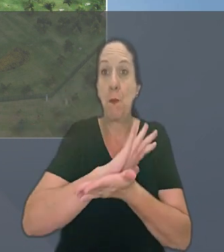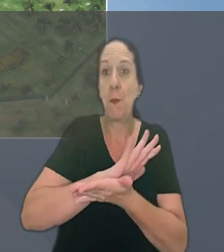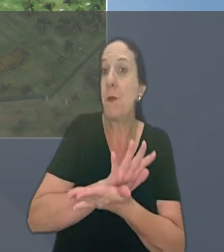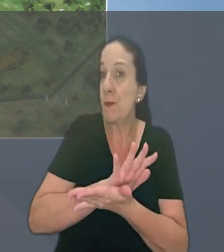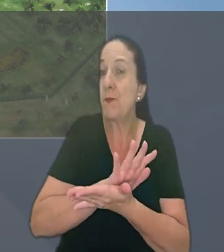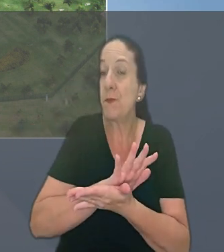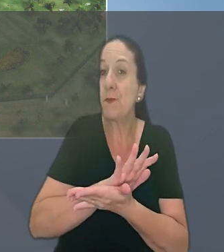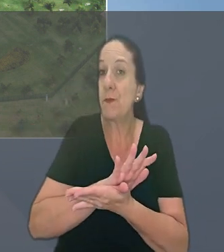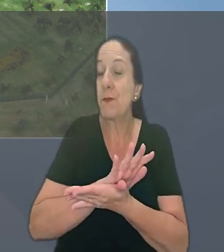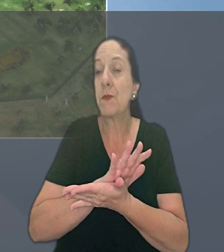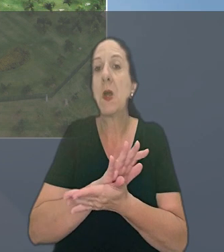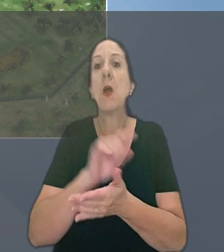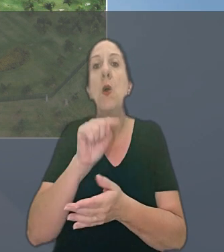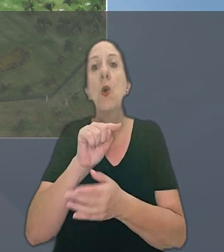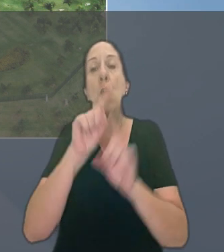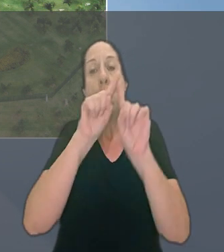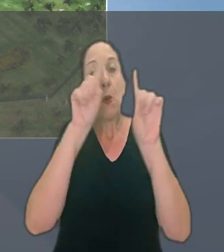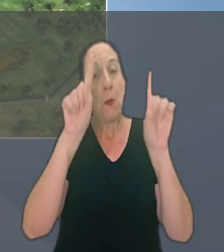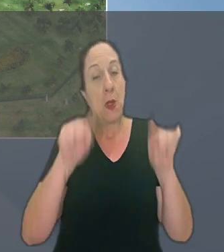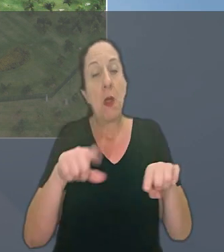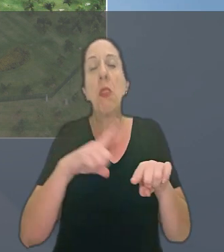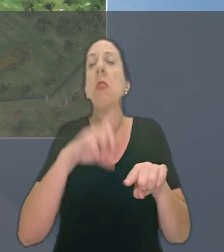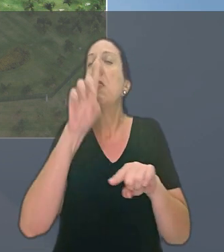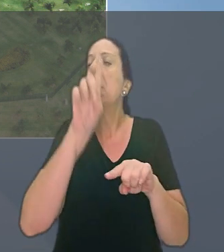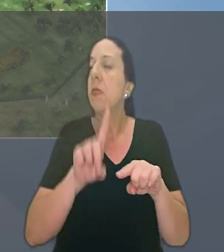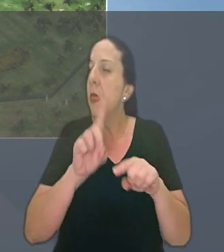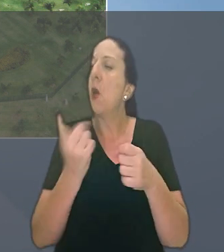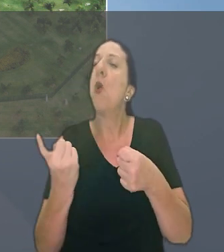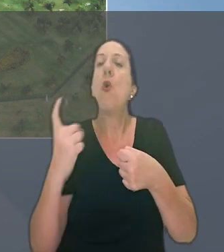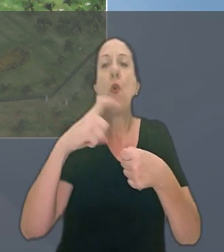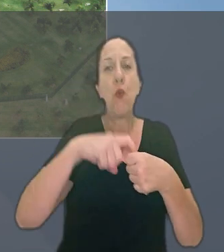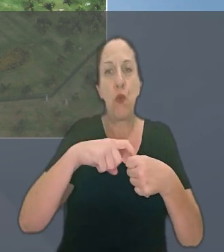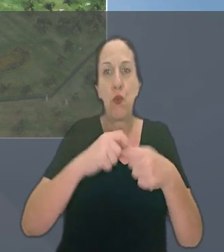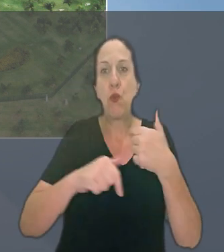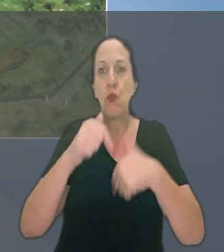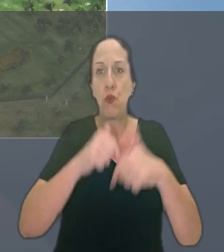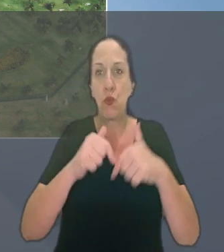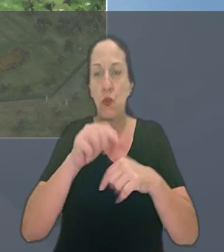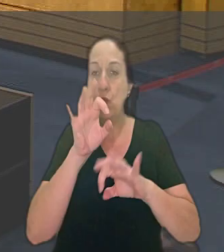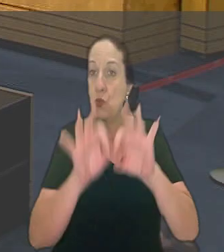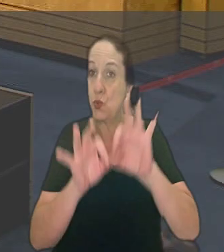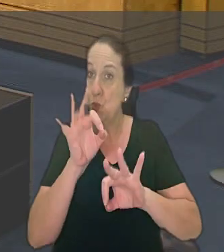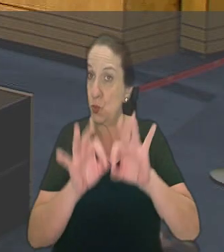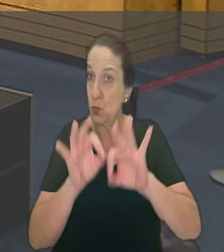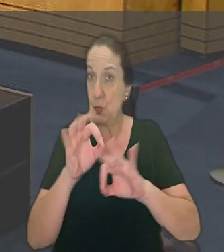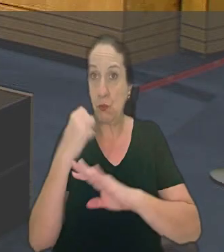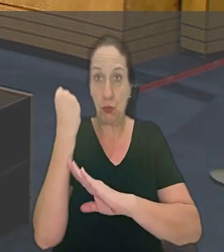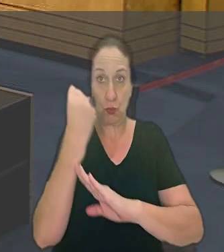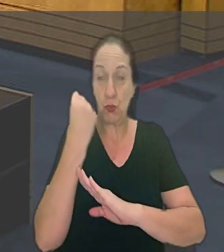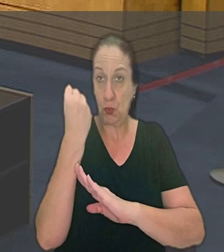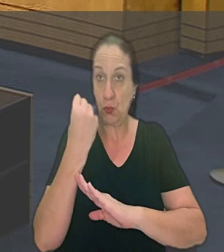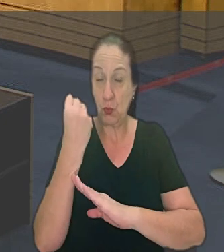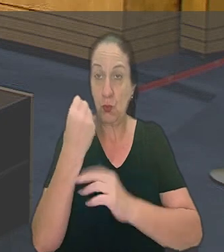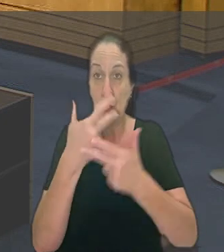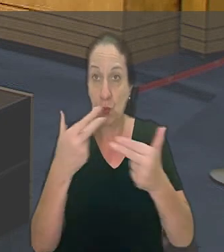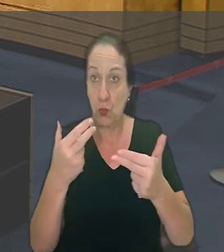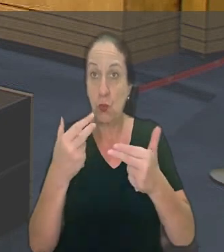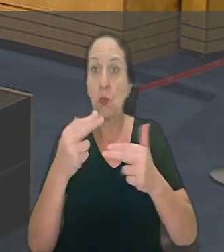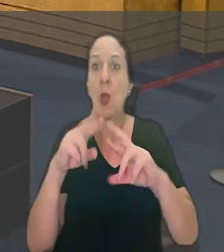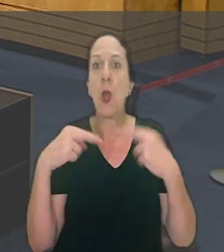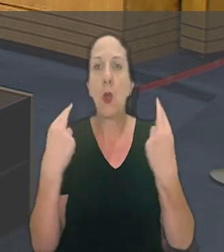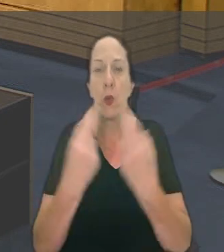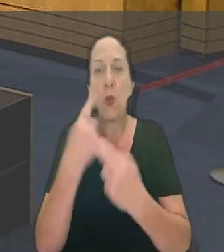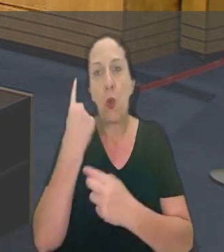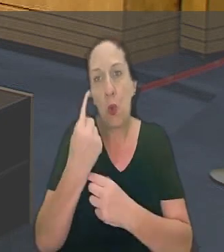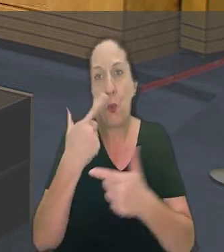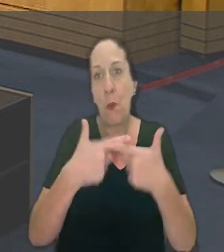ou preconceito. Inválido o ato, o empregado tem direito à reintegração no emprego. No julgamento de agravo em embargos à